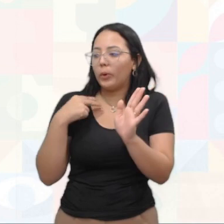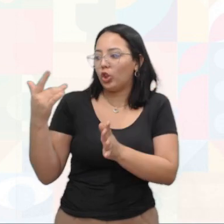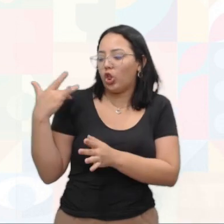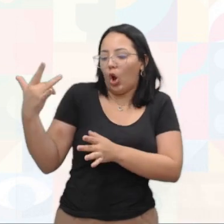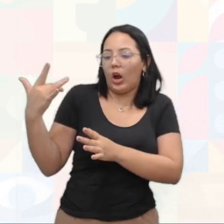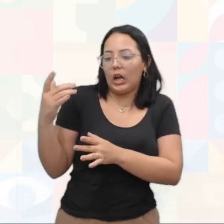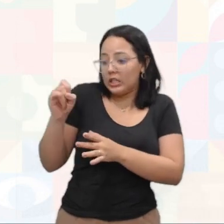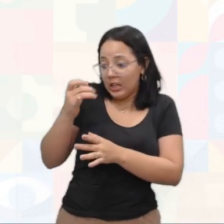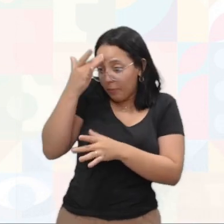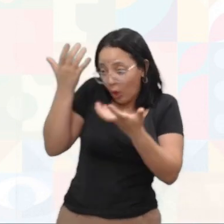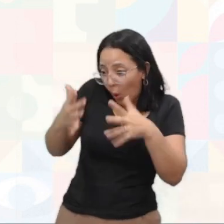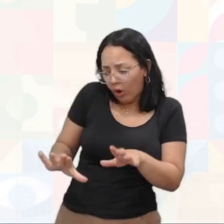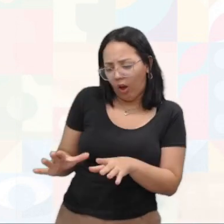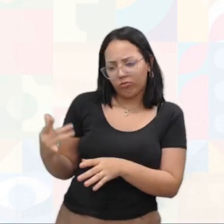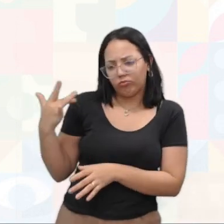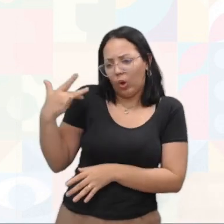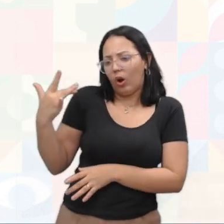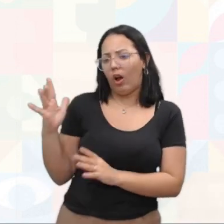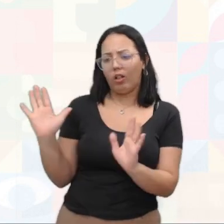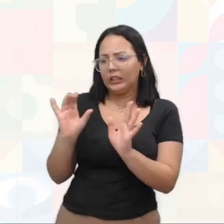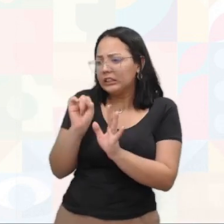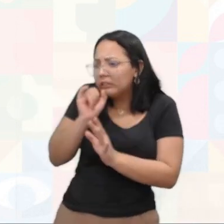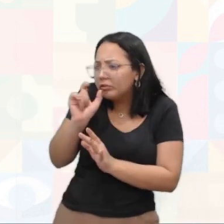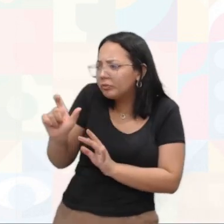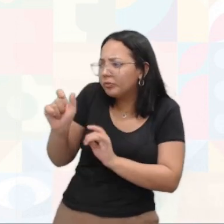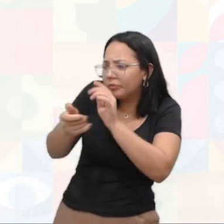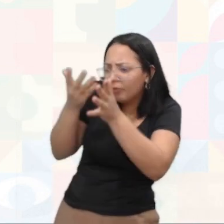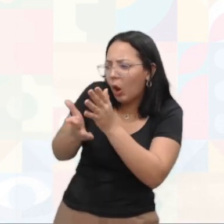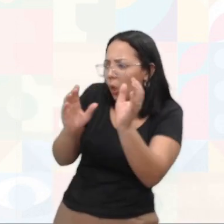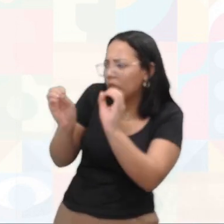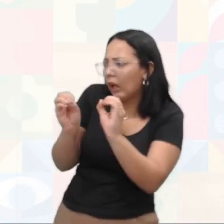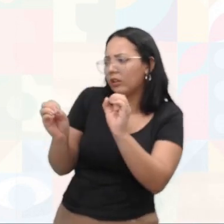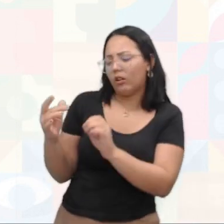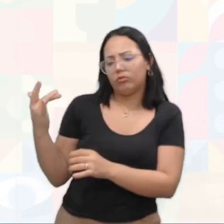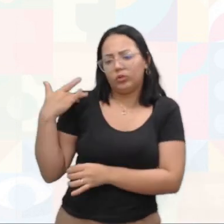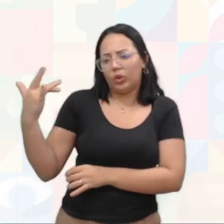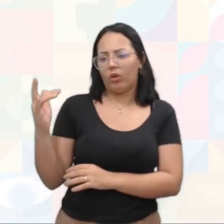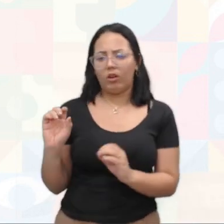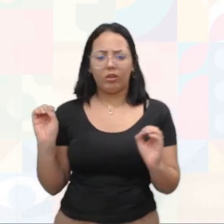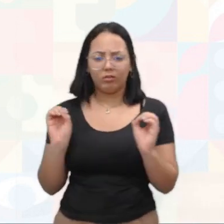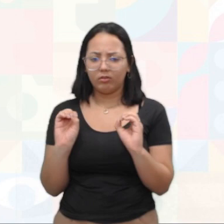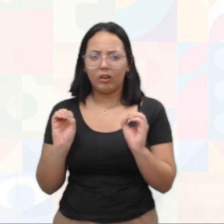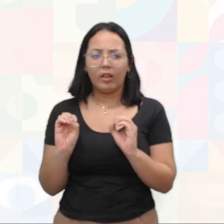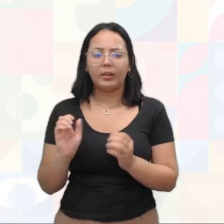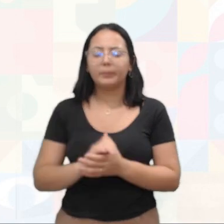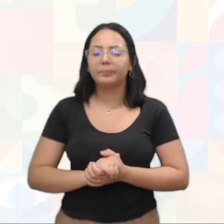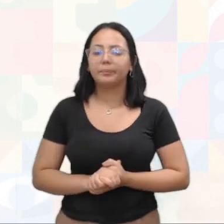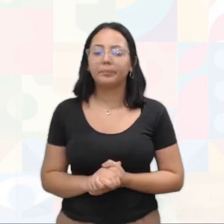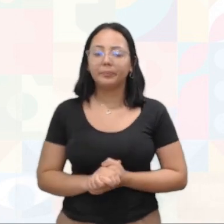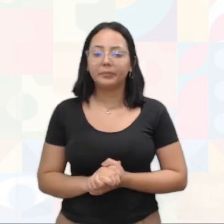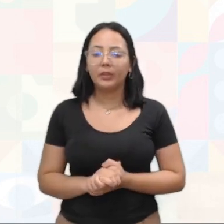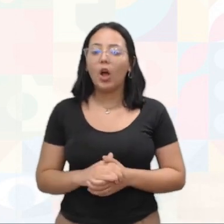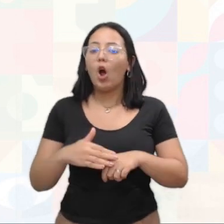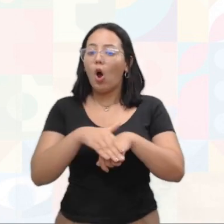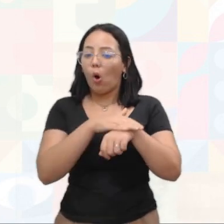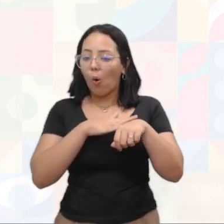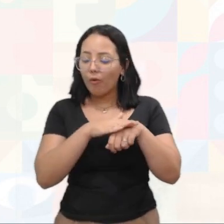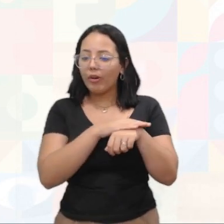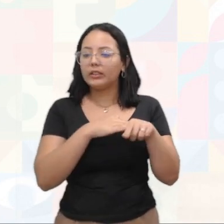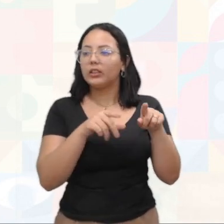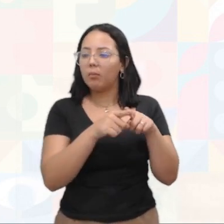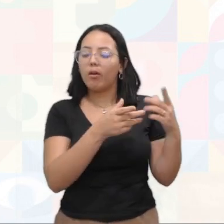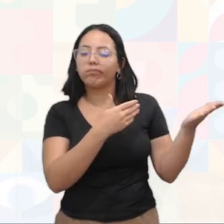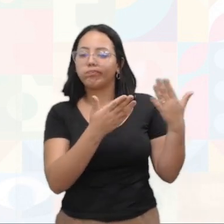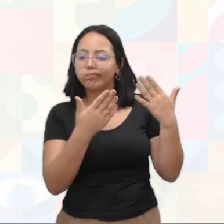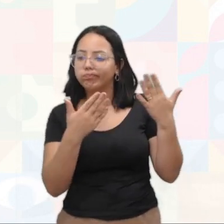na vítima se ela não quer, ela não verbalizou que quer que você faça o atendimento a ela. Converse com a vítima,